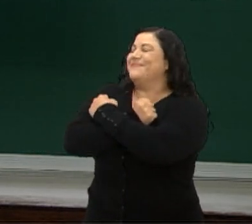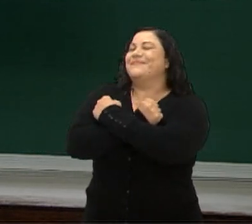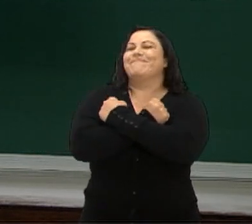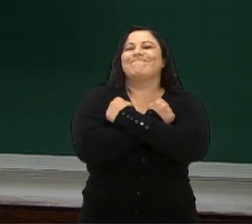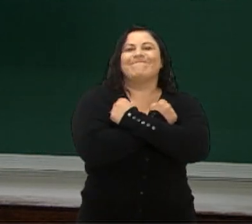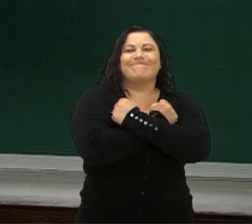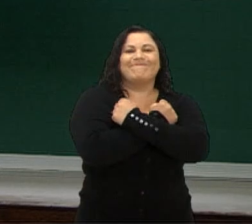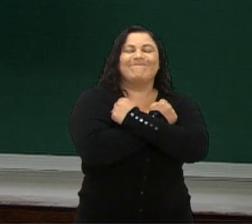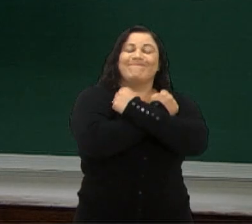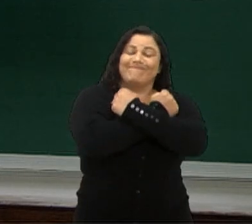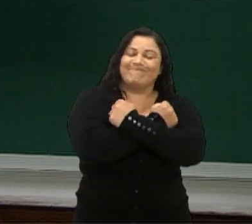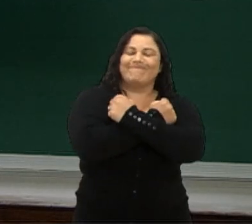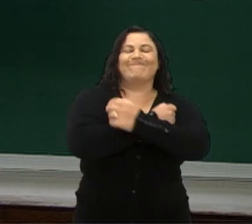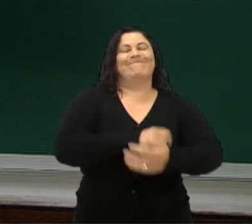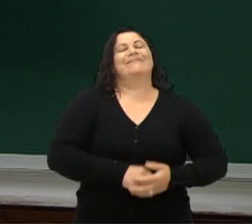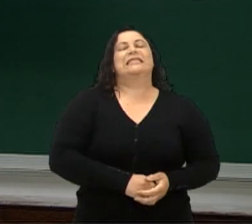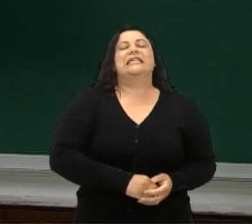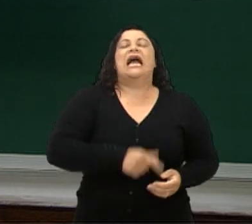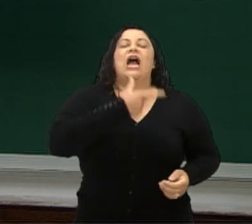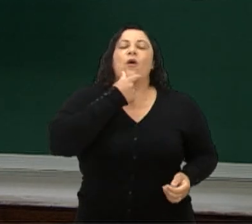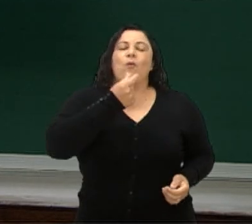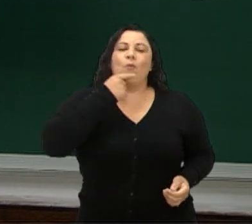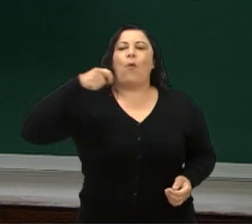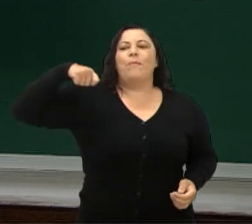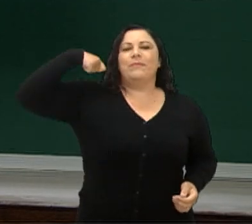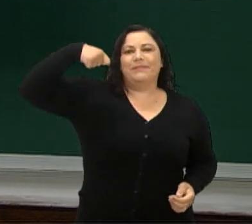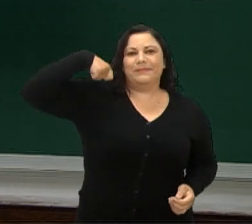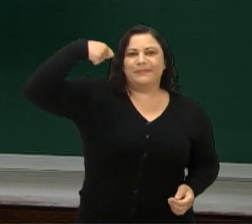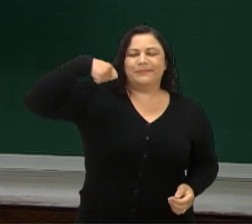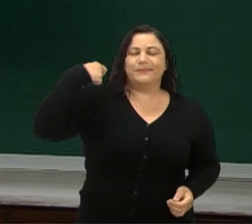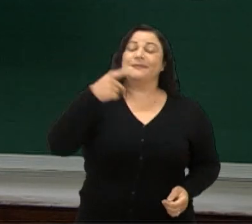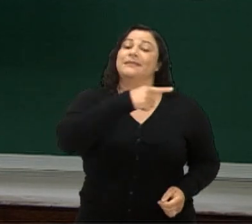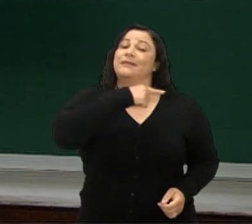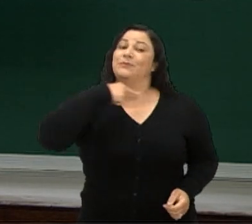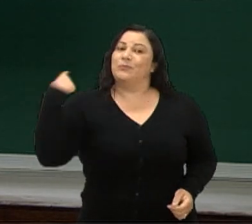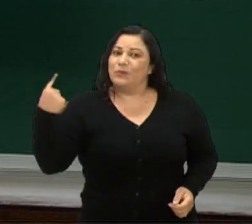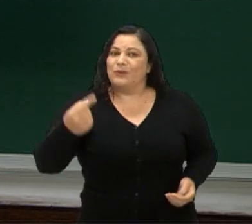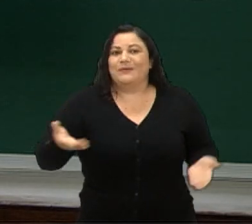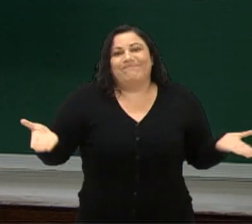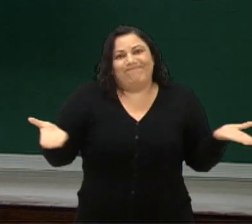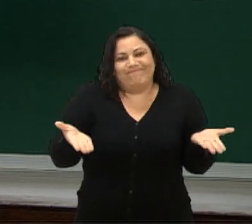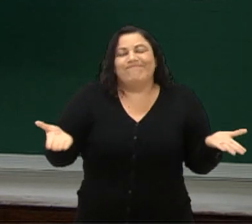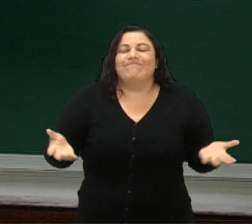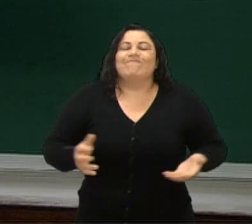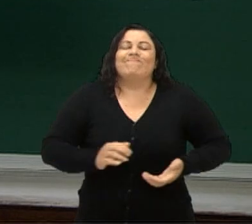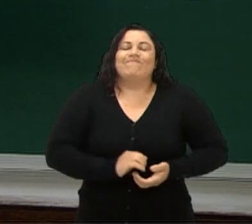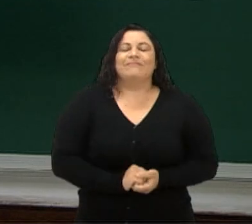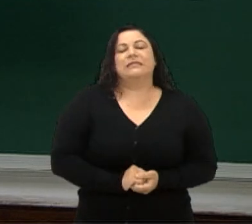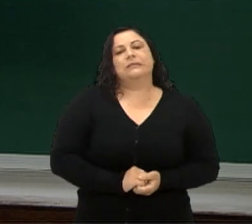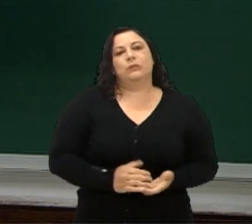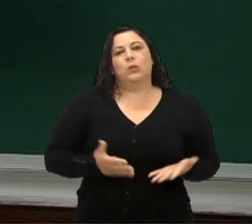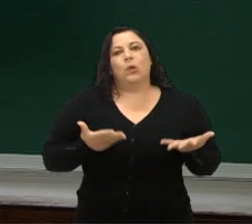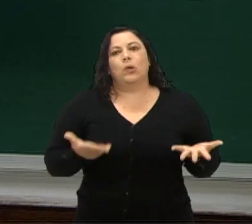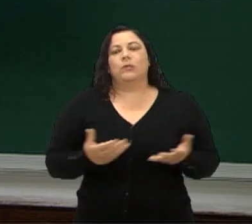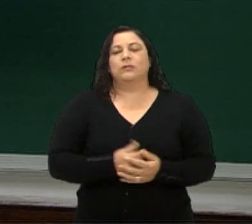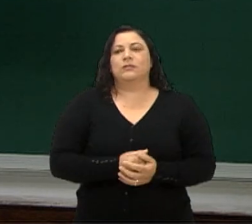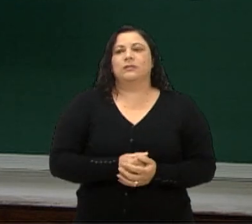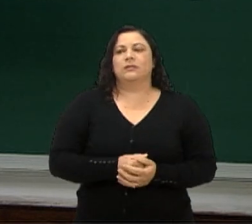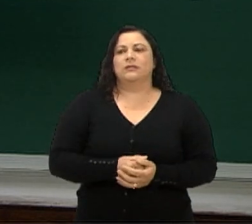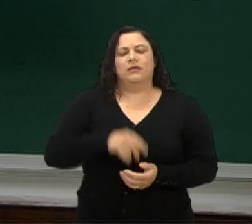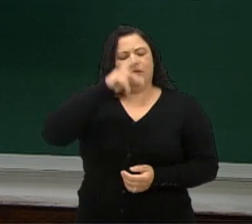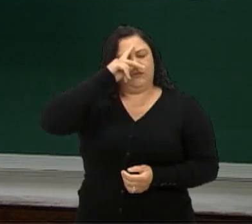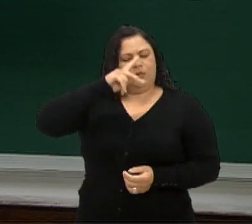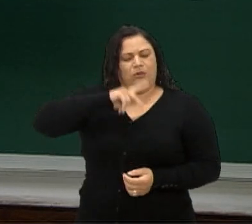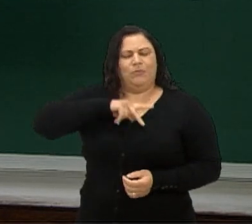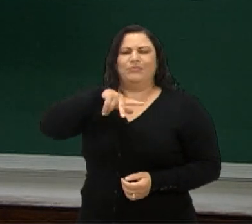infelizmente faleceu na última semana, né, um excelente ator, né. Imaginemos que o filme fez tanto sucesso, eu particularmente não